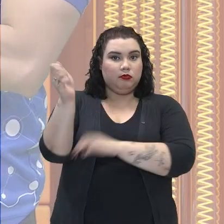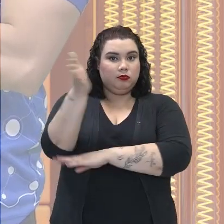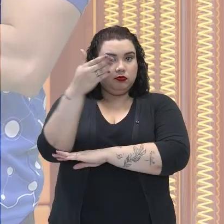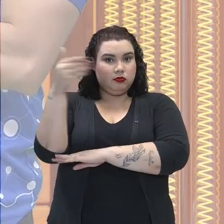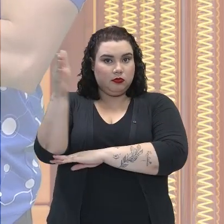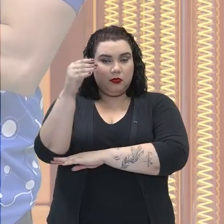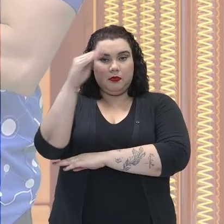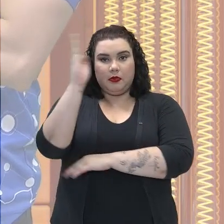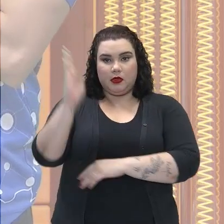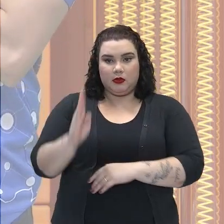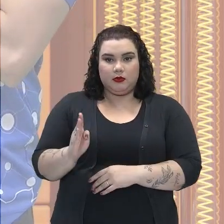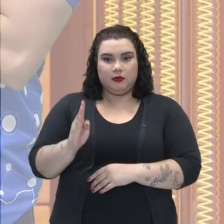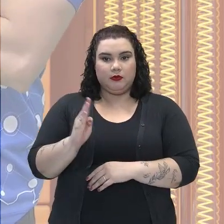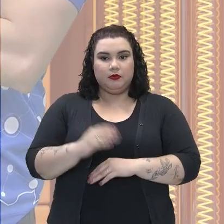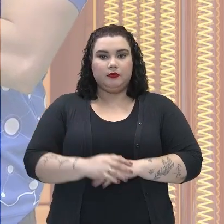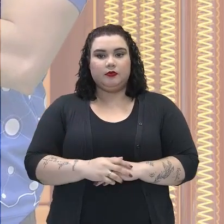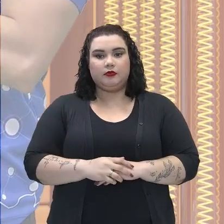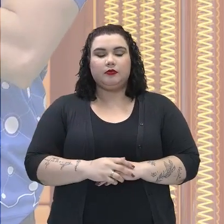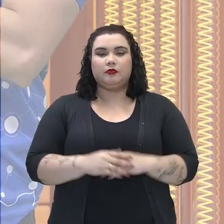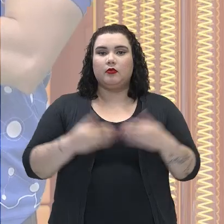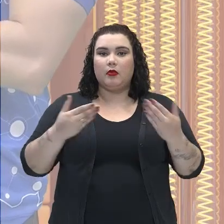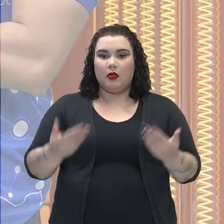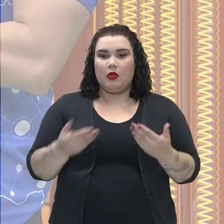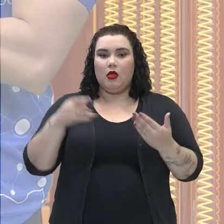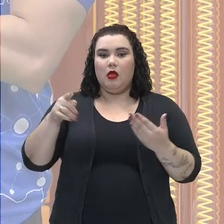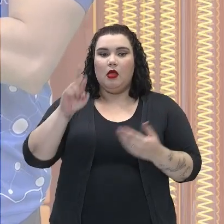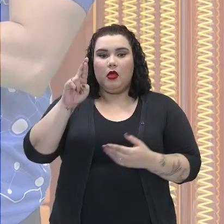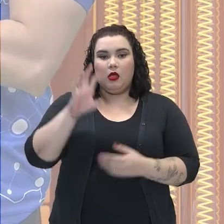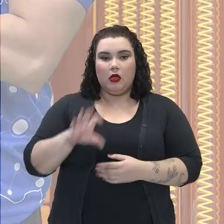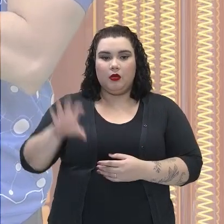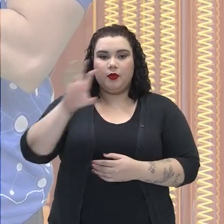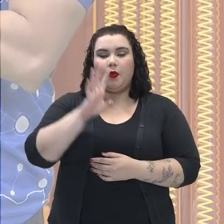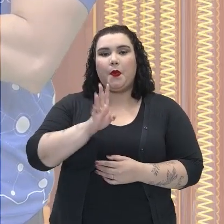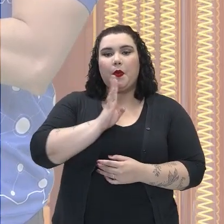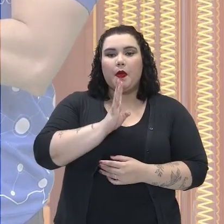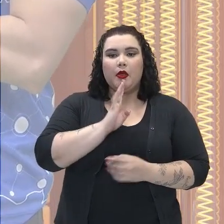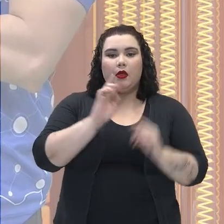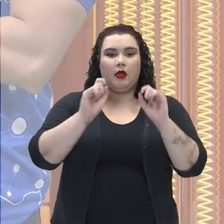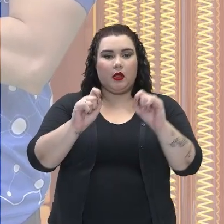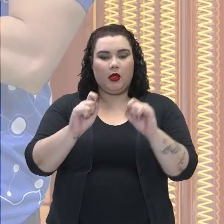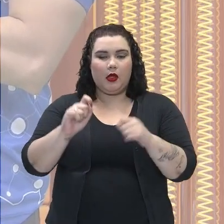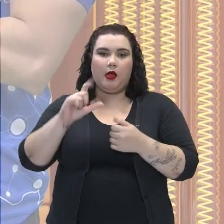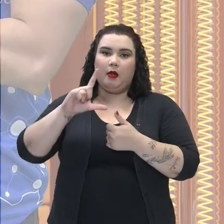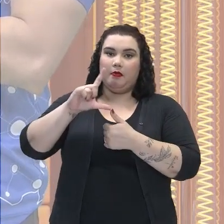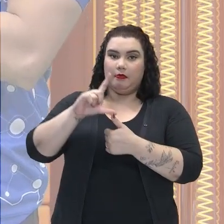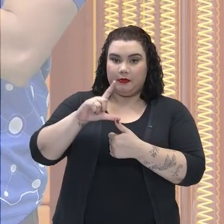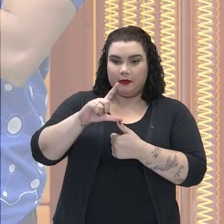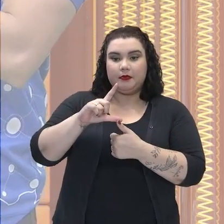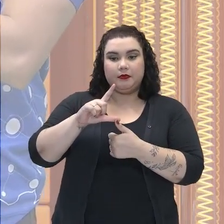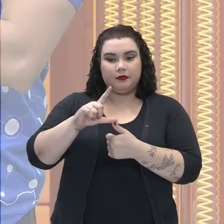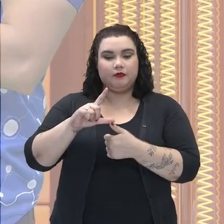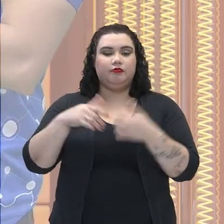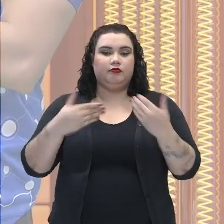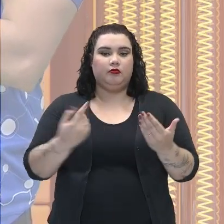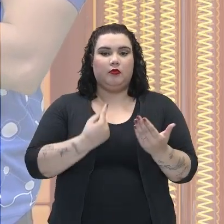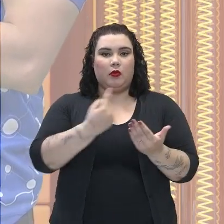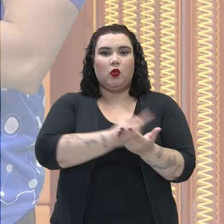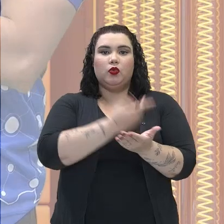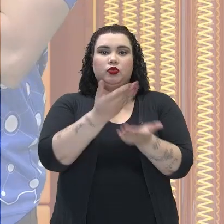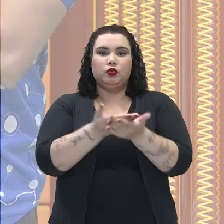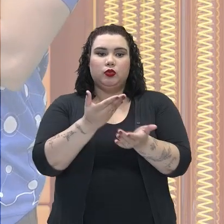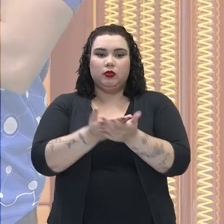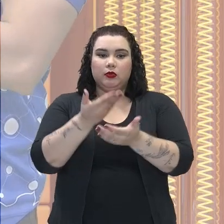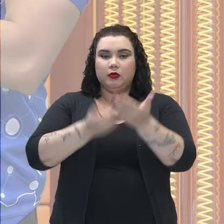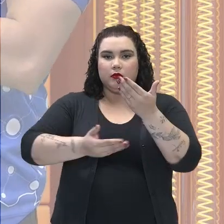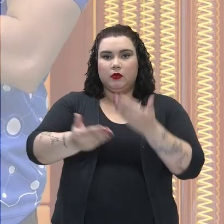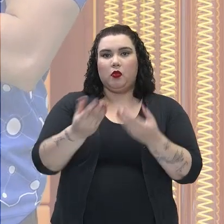brasileira é território brasileiro. Então essa daqui é a região conhecida como América Latina, certo? Que nós vamos estudar a partir de agora